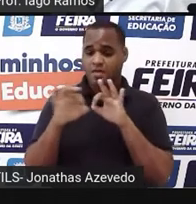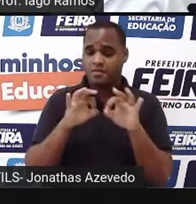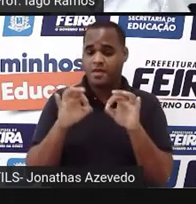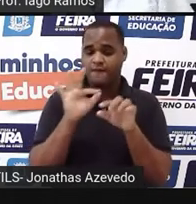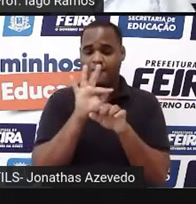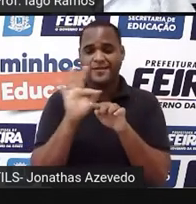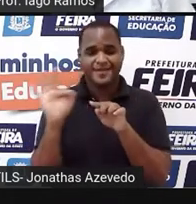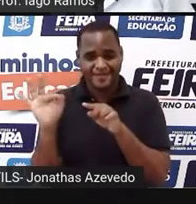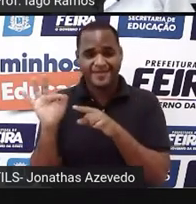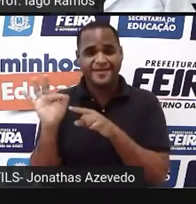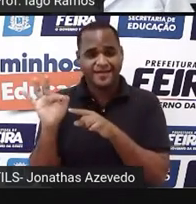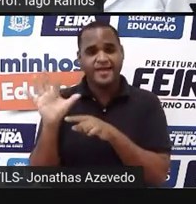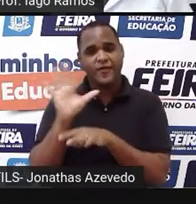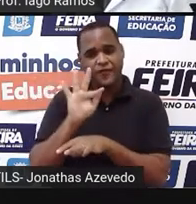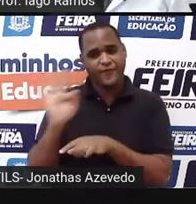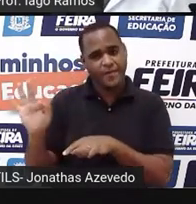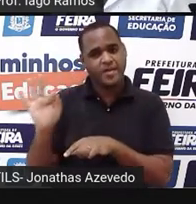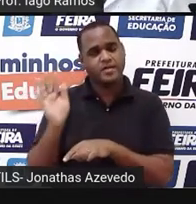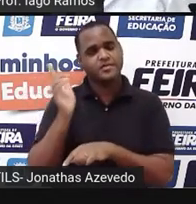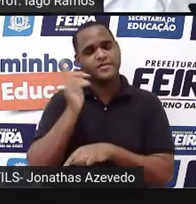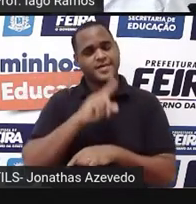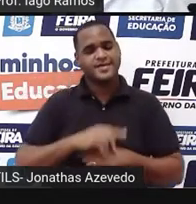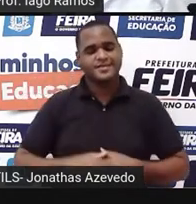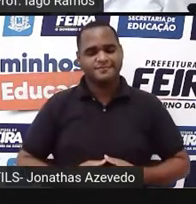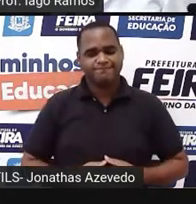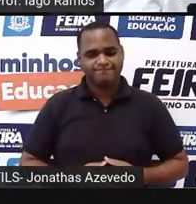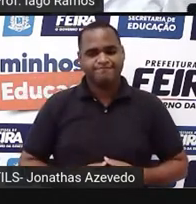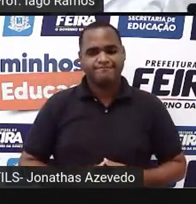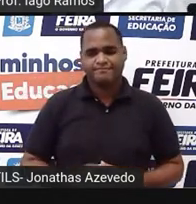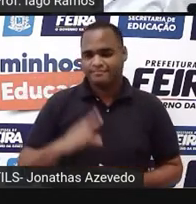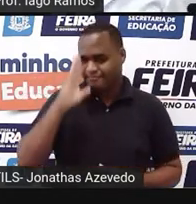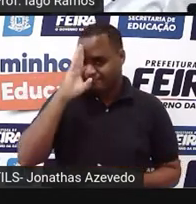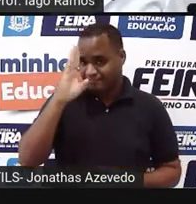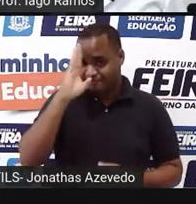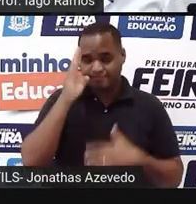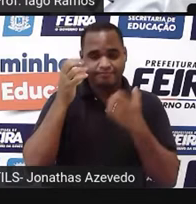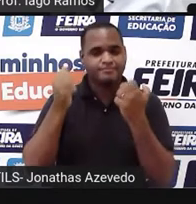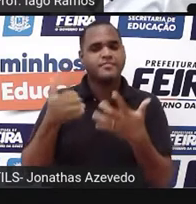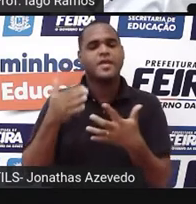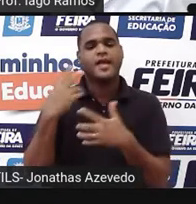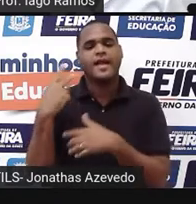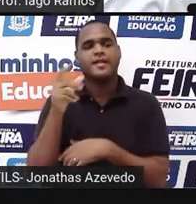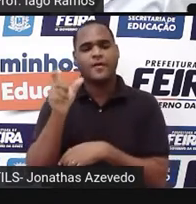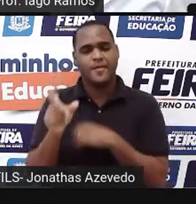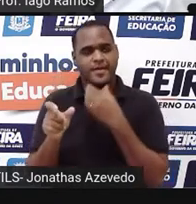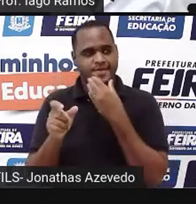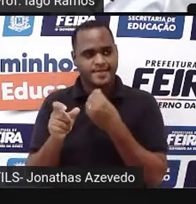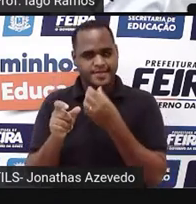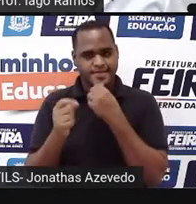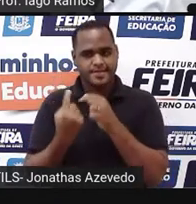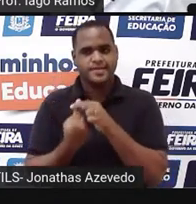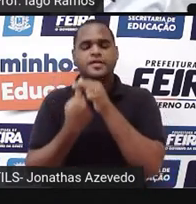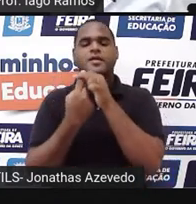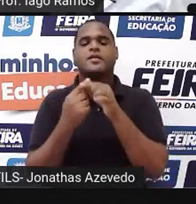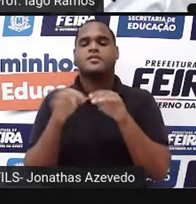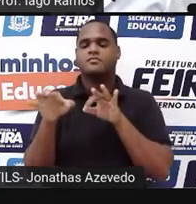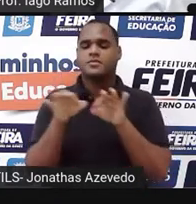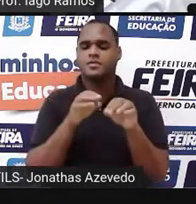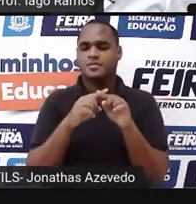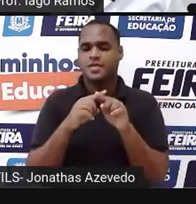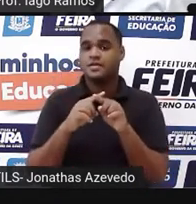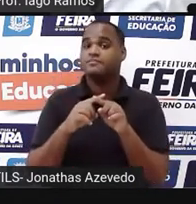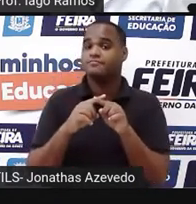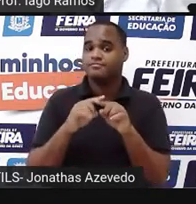né? E como a principal contribuição veio do Bhaskara, essa fórmula ficou conhecida